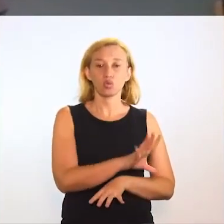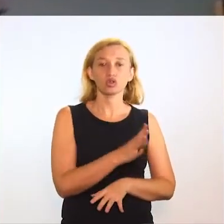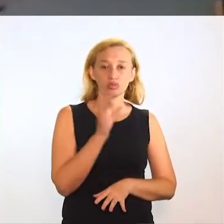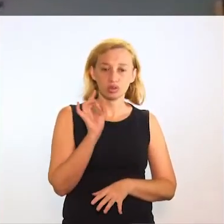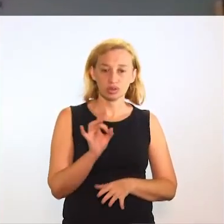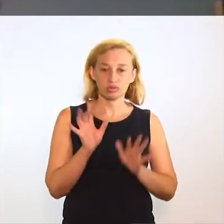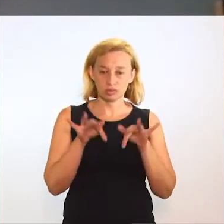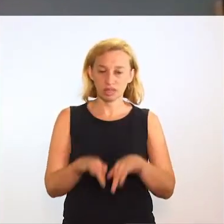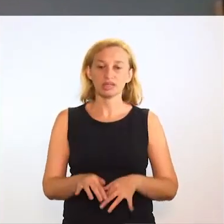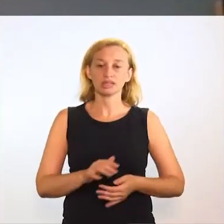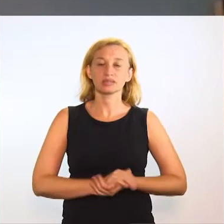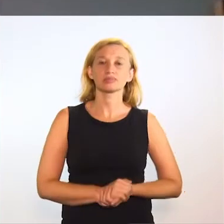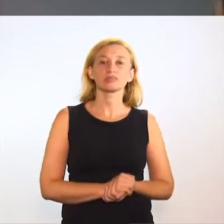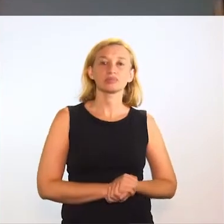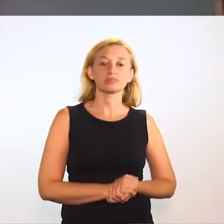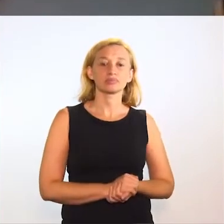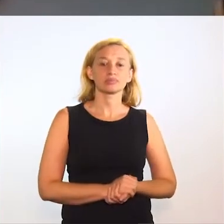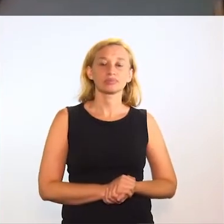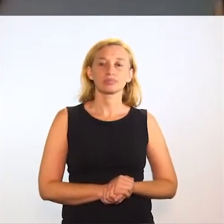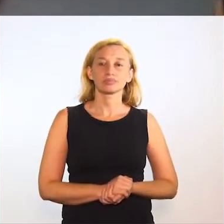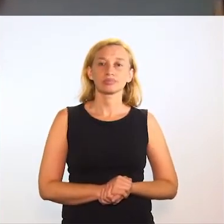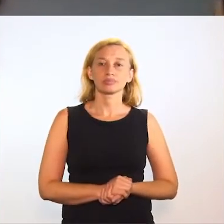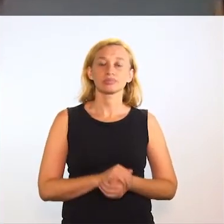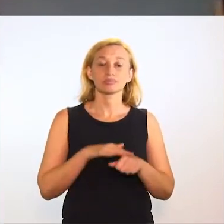final aí, e depois a gente encerra,